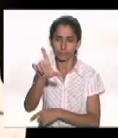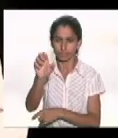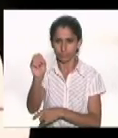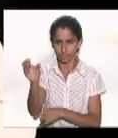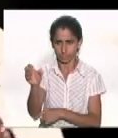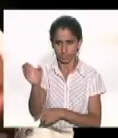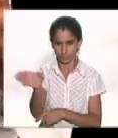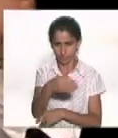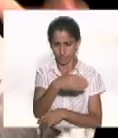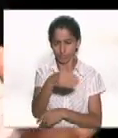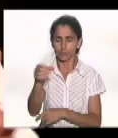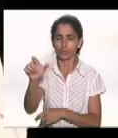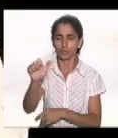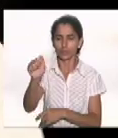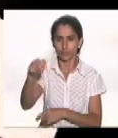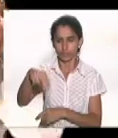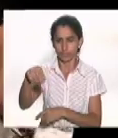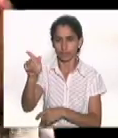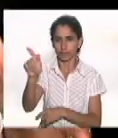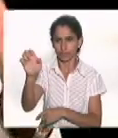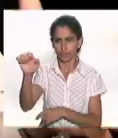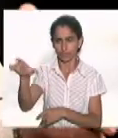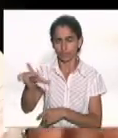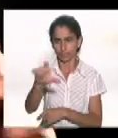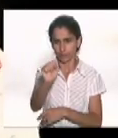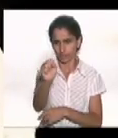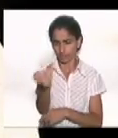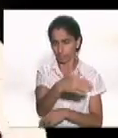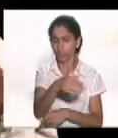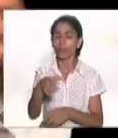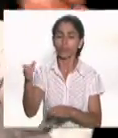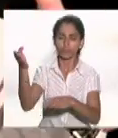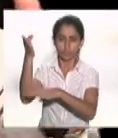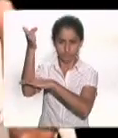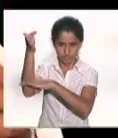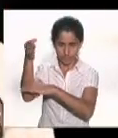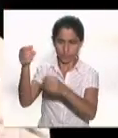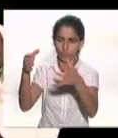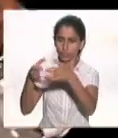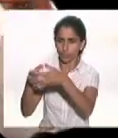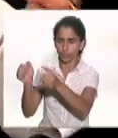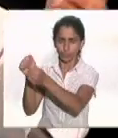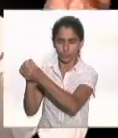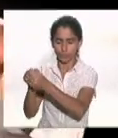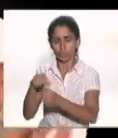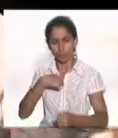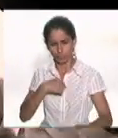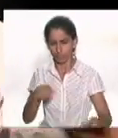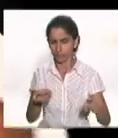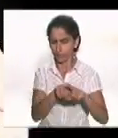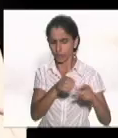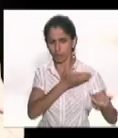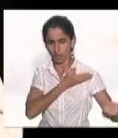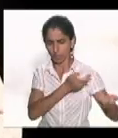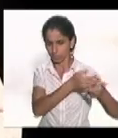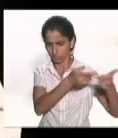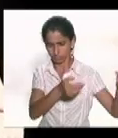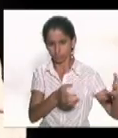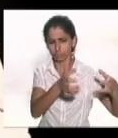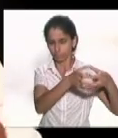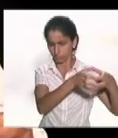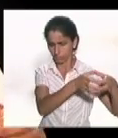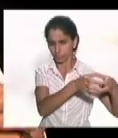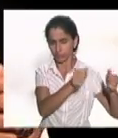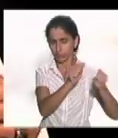Em Los Angeles. E estava fazendo um show lá, e a banda estava nesse hotel, onde estava eu, Simonal, mas Camargo Mariano, não sei o